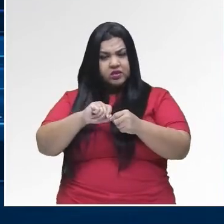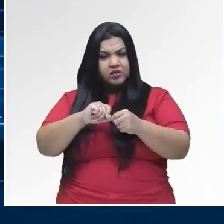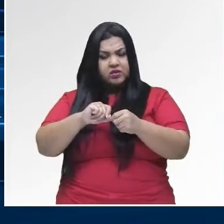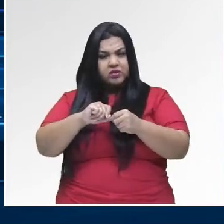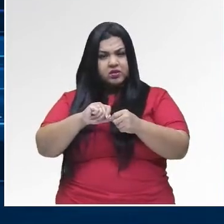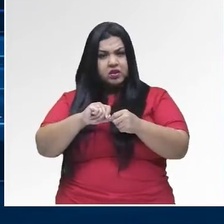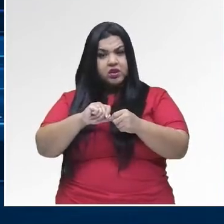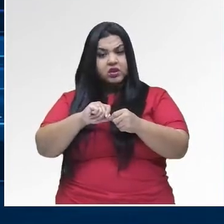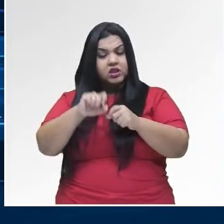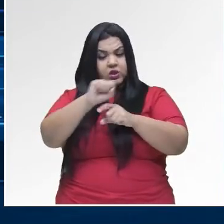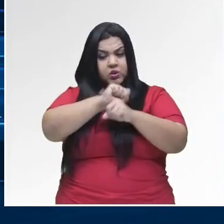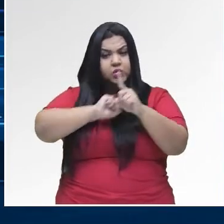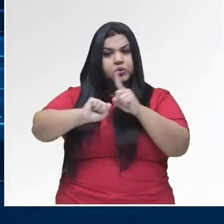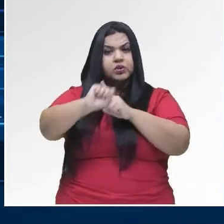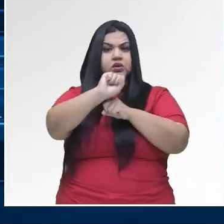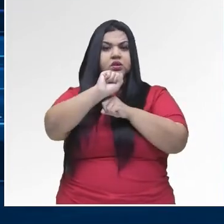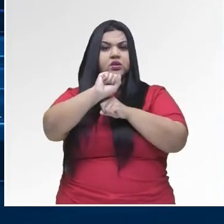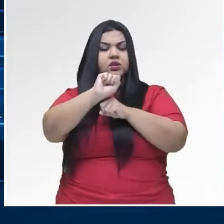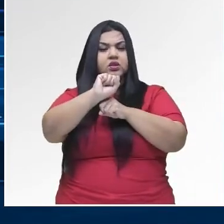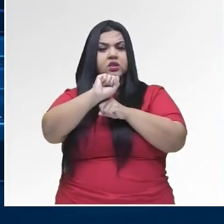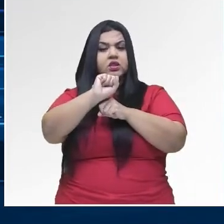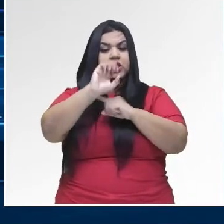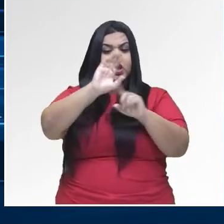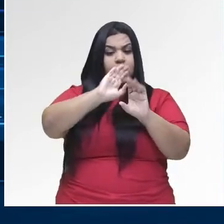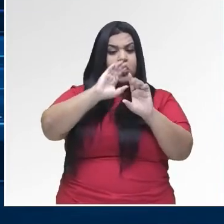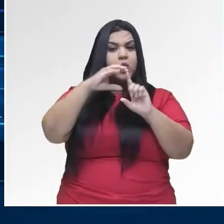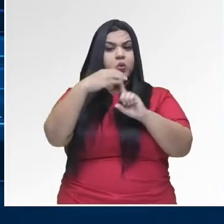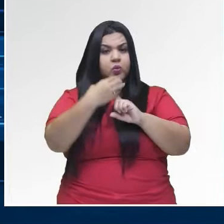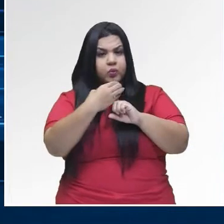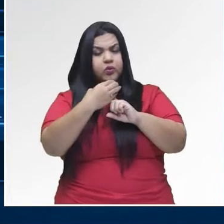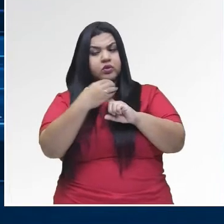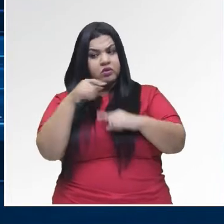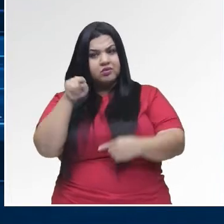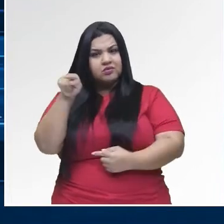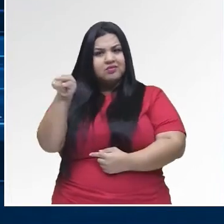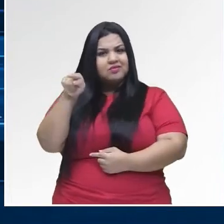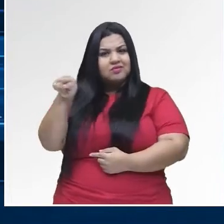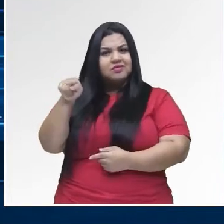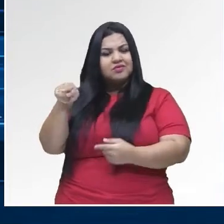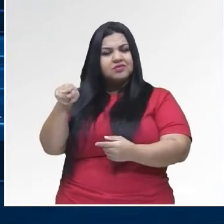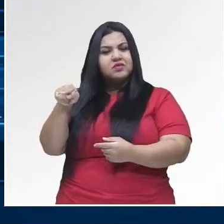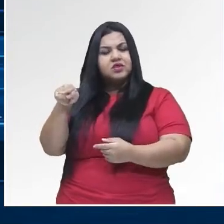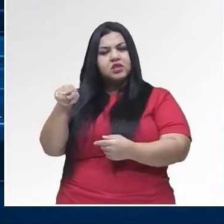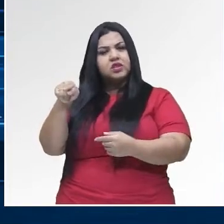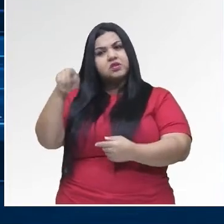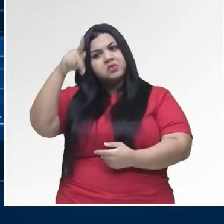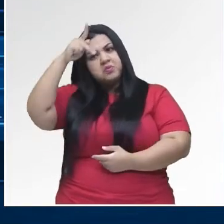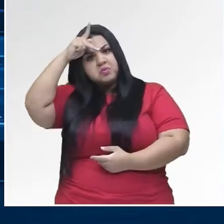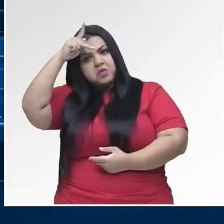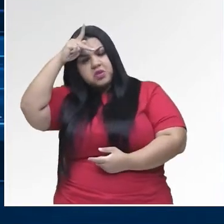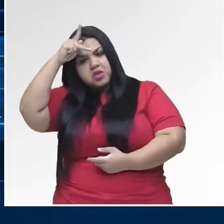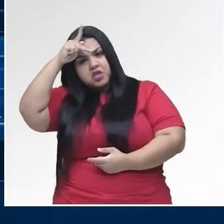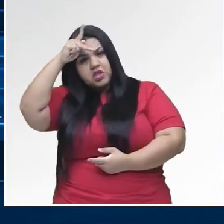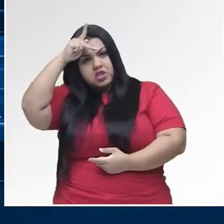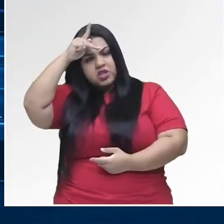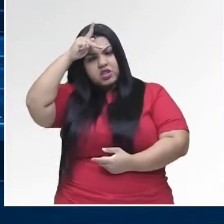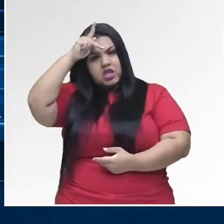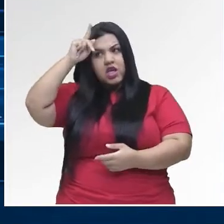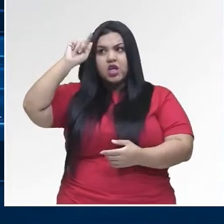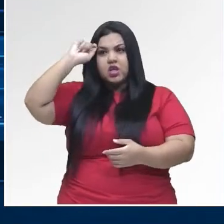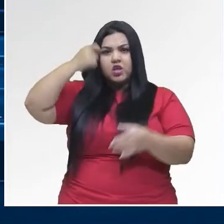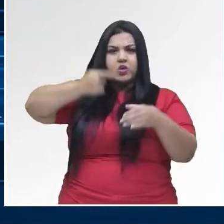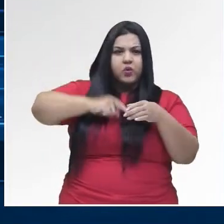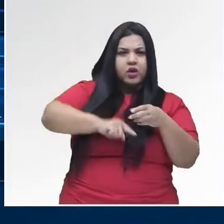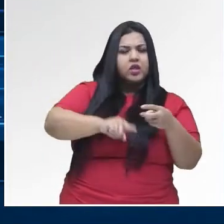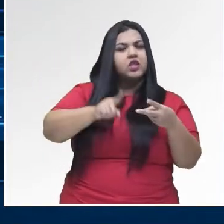que a sociedade, que a comunidade aí de Parintins, de Quari, de Taquatiara,